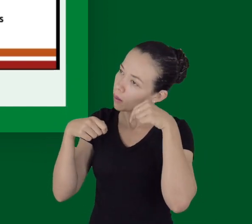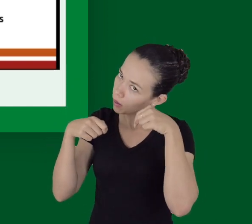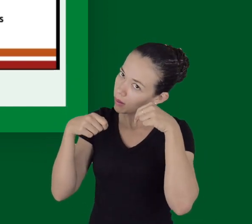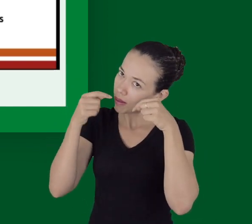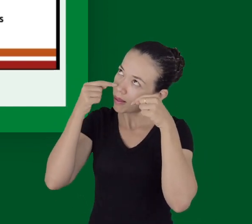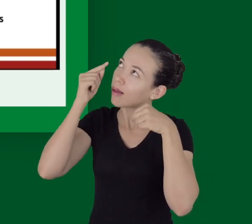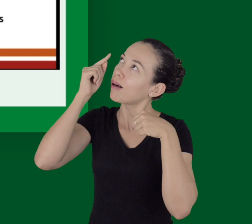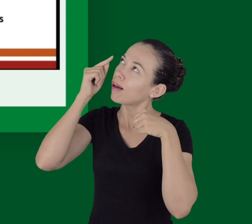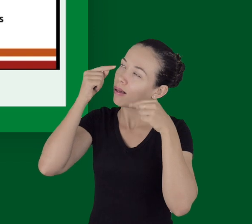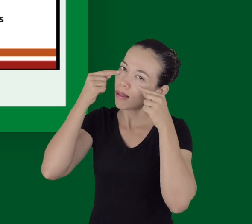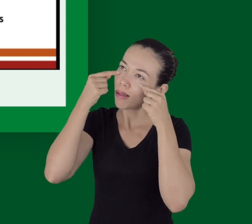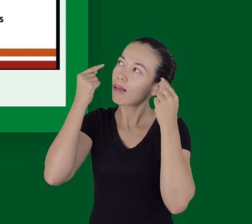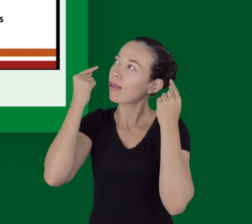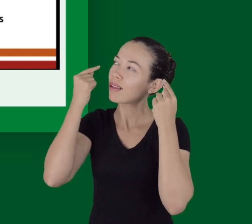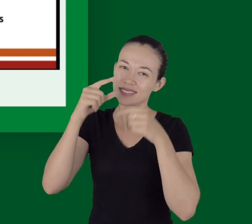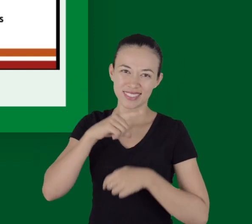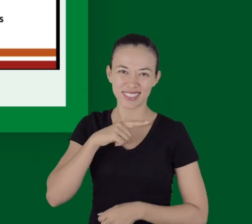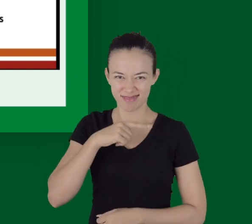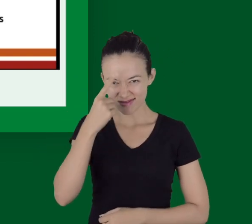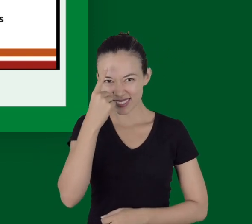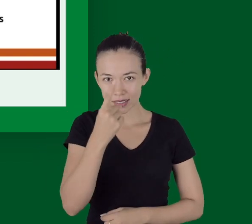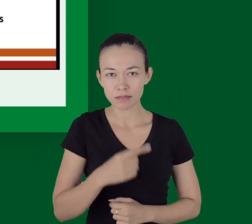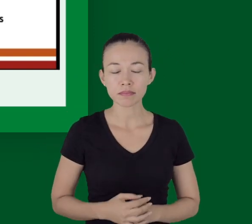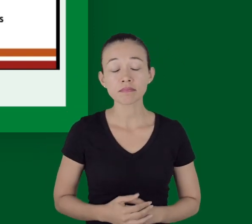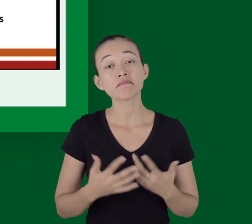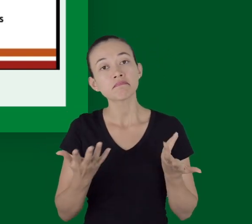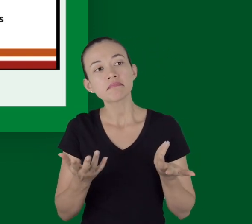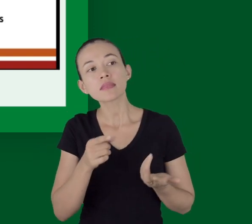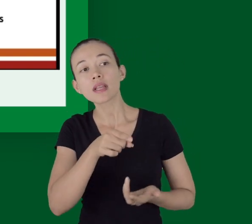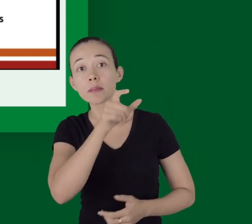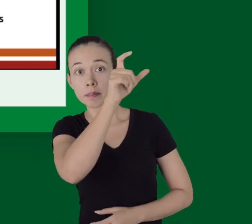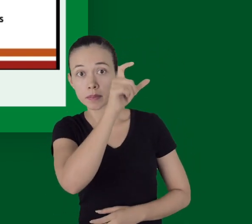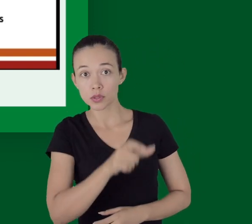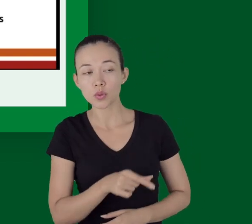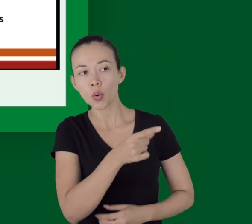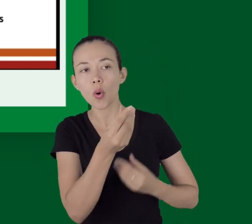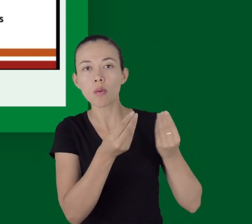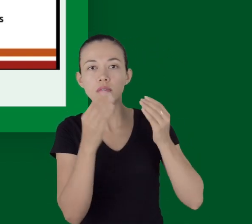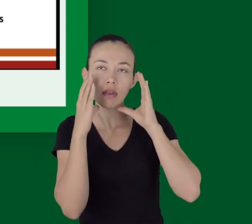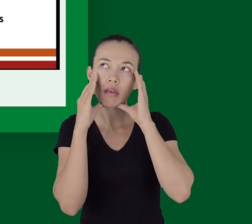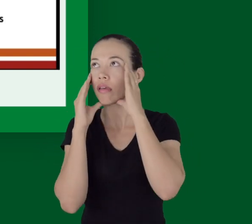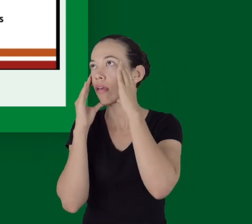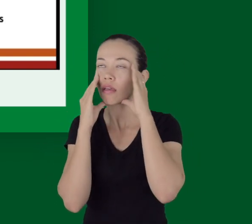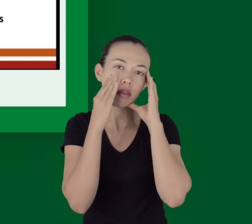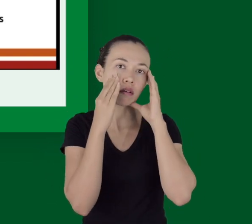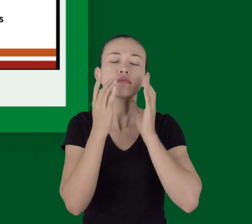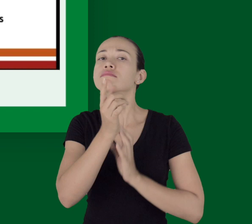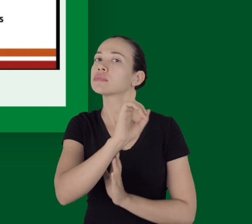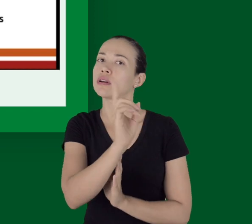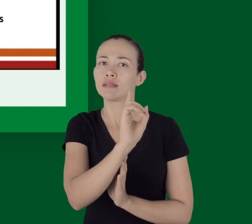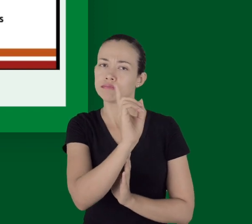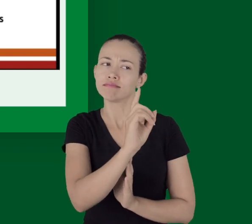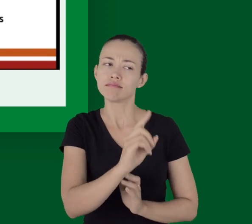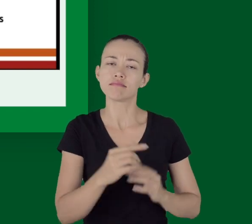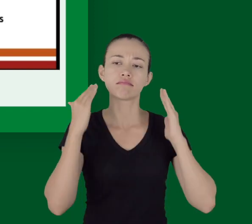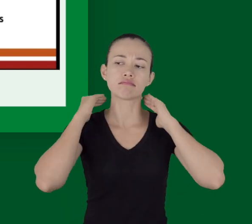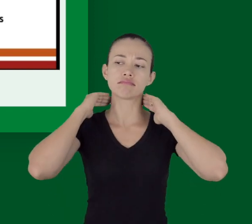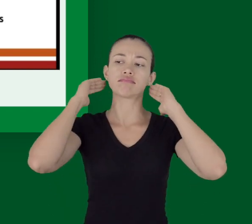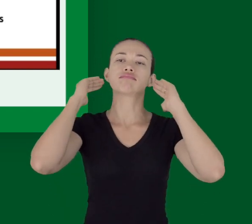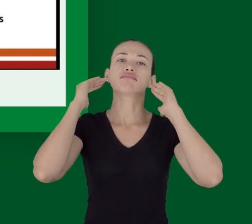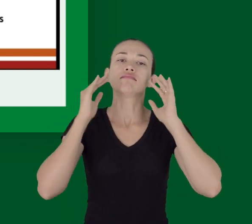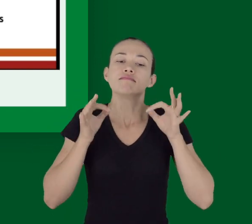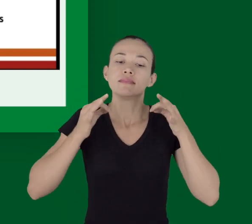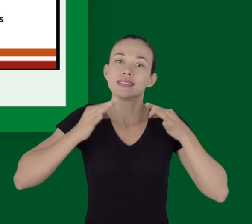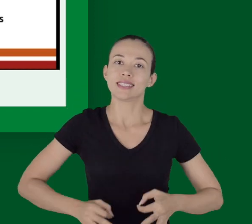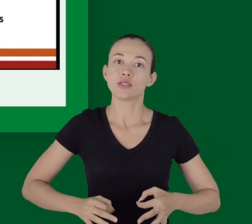É claro que você não vai lateralizar a cabeça desse paciente. O paciente precisa, né, estar sendo estabilizado a cervical. Mas esse sinal de boneca, ele é perceptível quando você